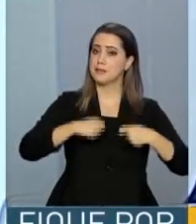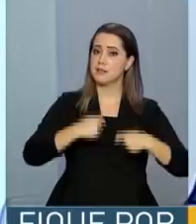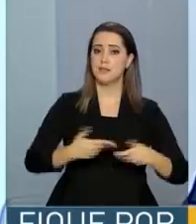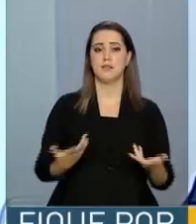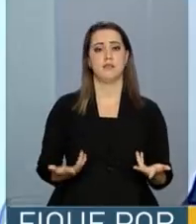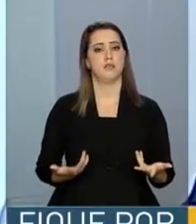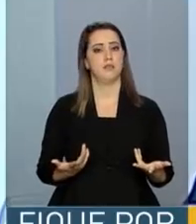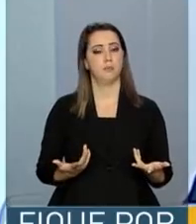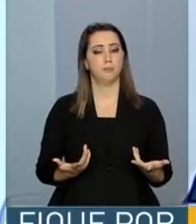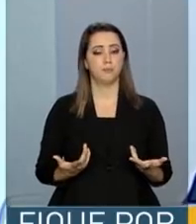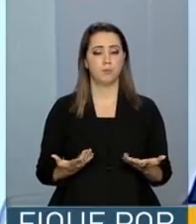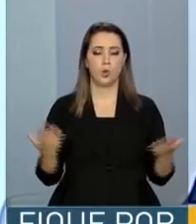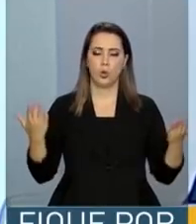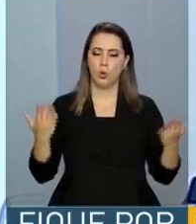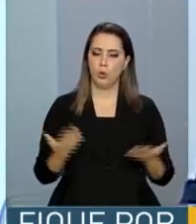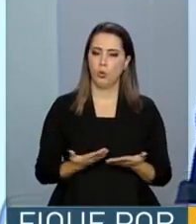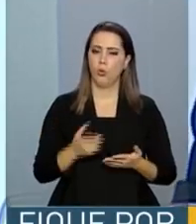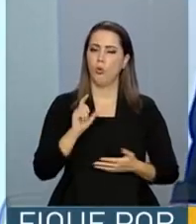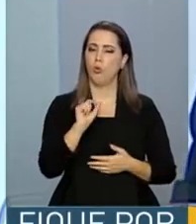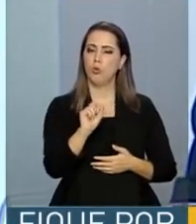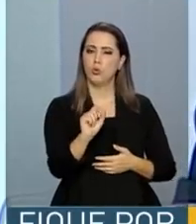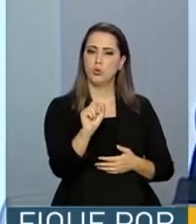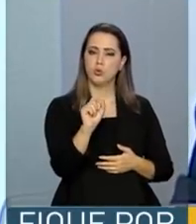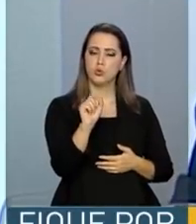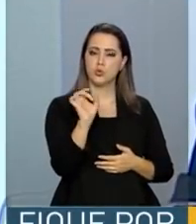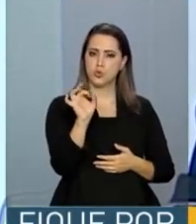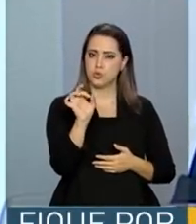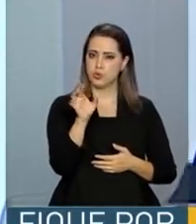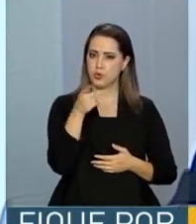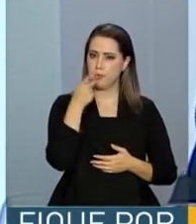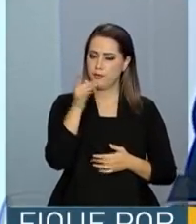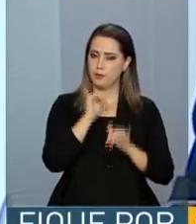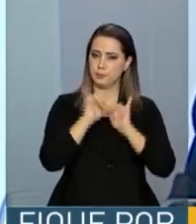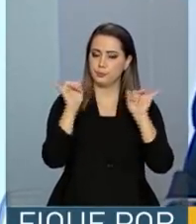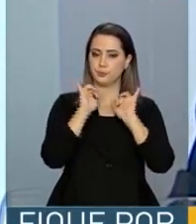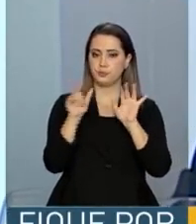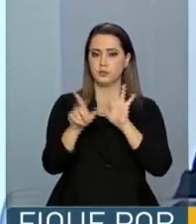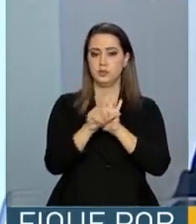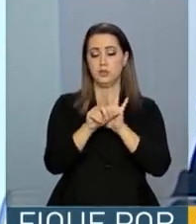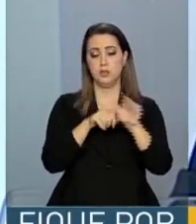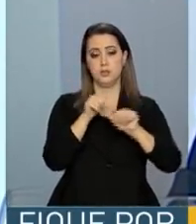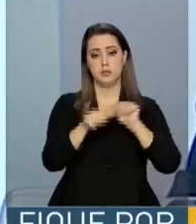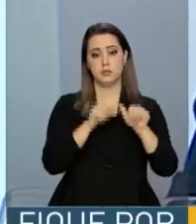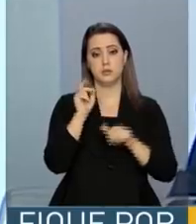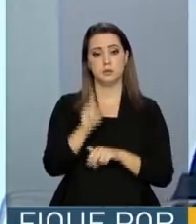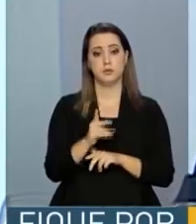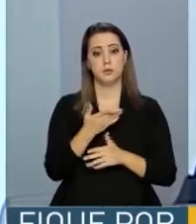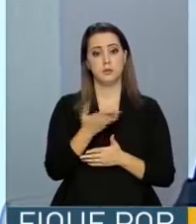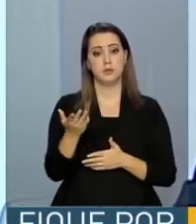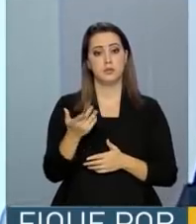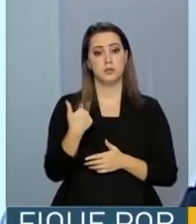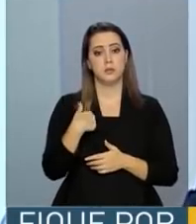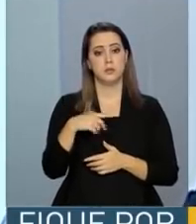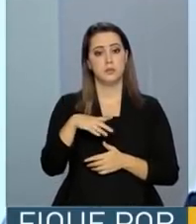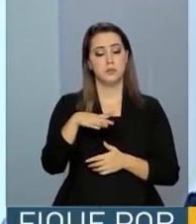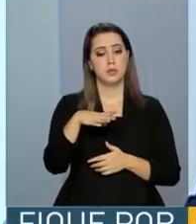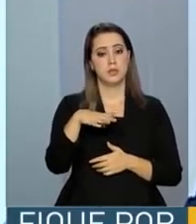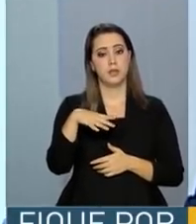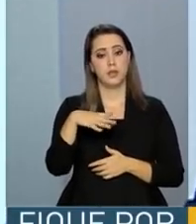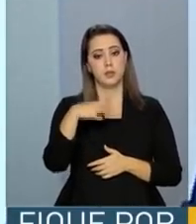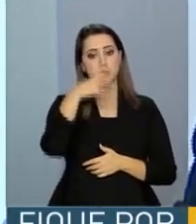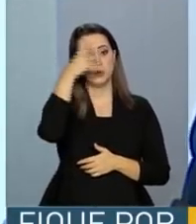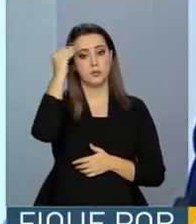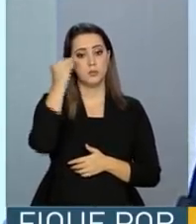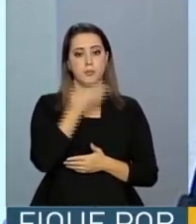países estão hoje só pra fazer um pouco de divulgação da reforma da previdência para que ela não caia no ouvido no